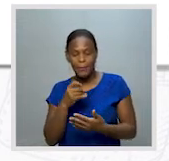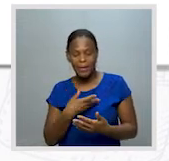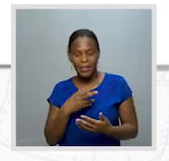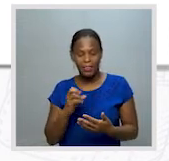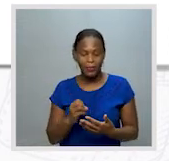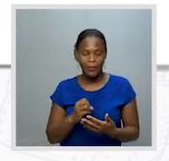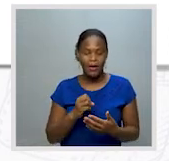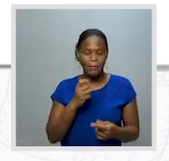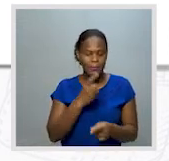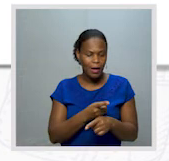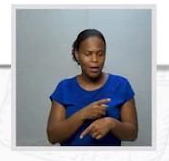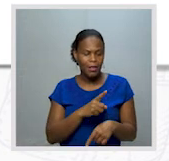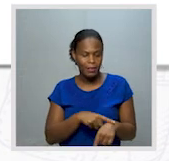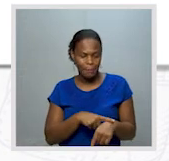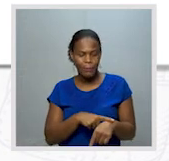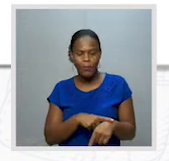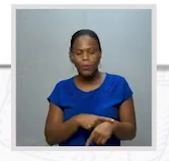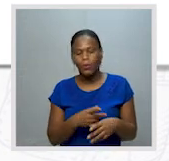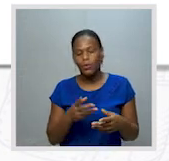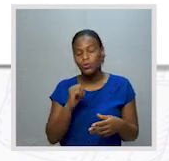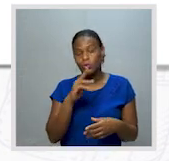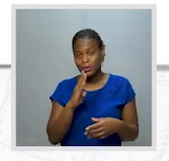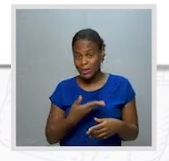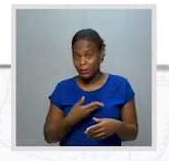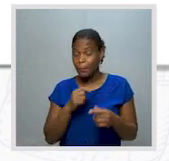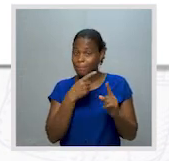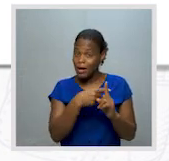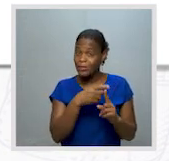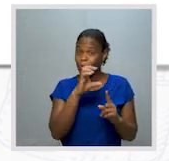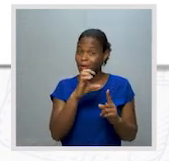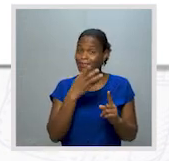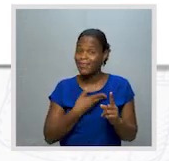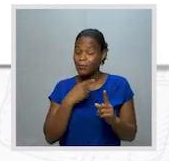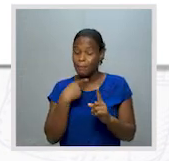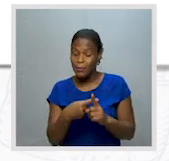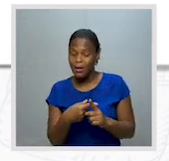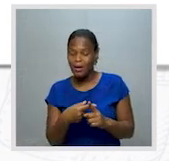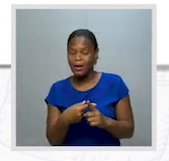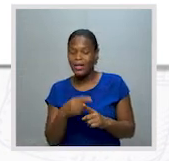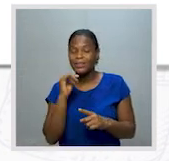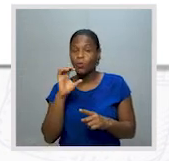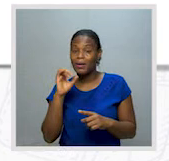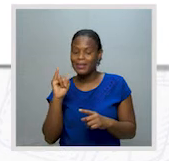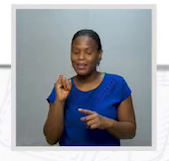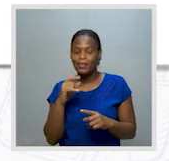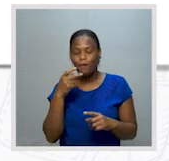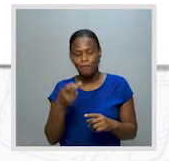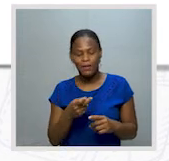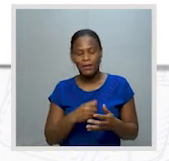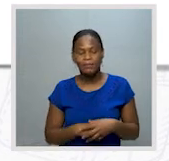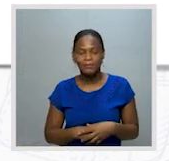em simultâneo do sujeito, mais o complemento direto, mais o complemento indireto,